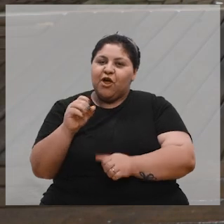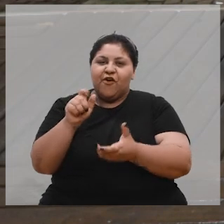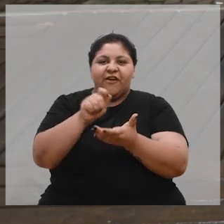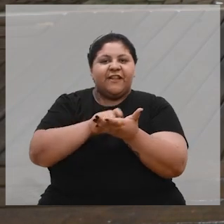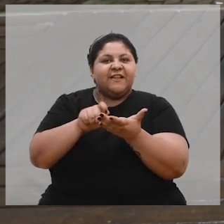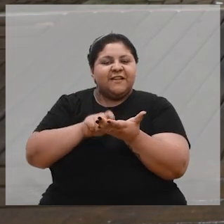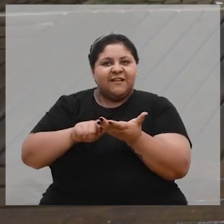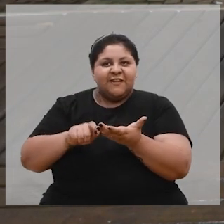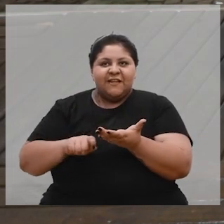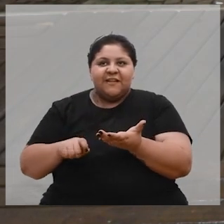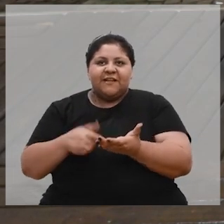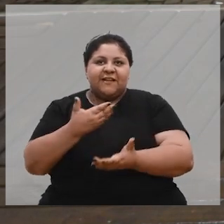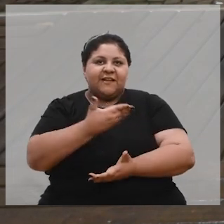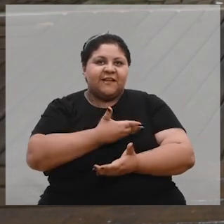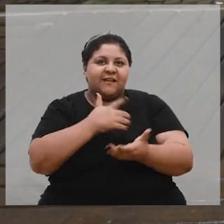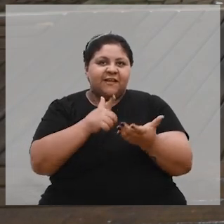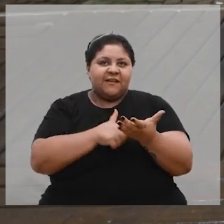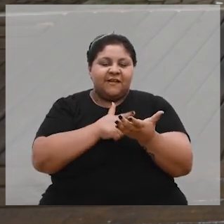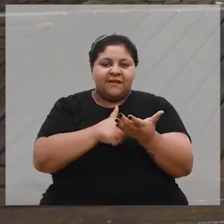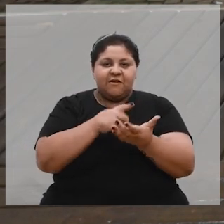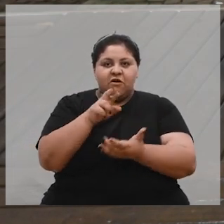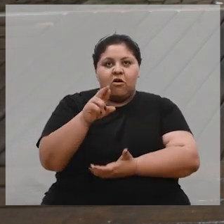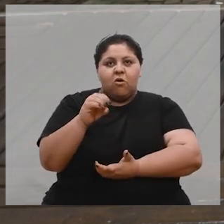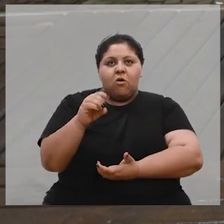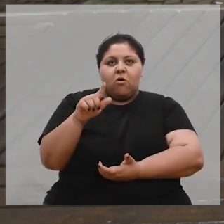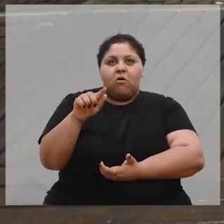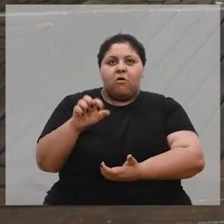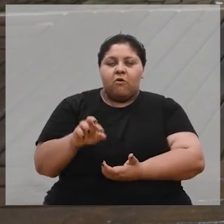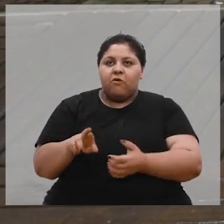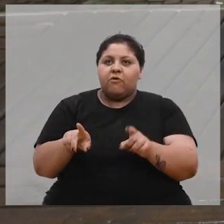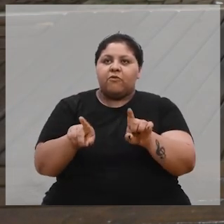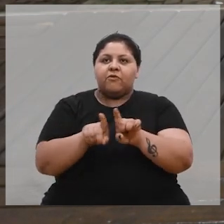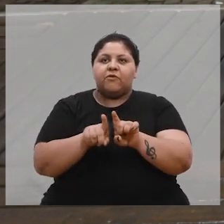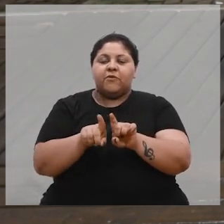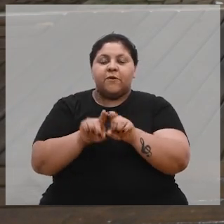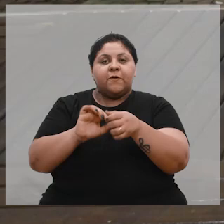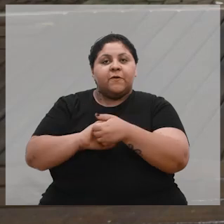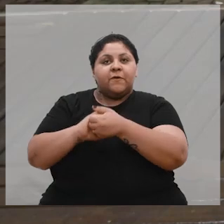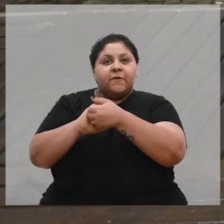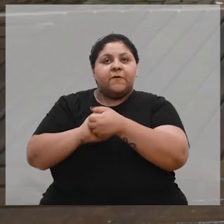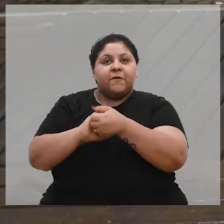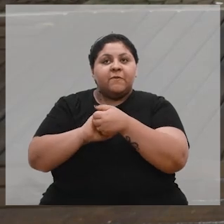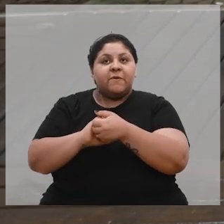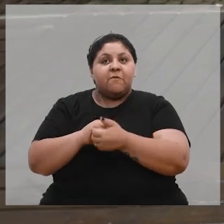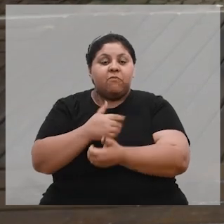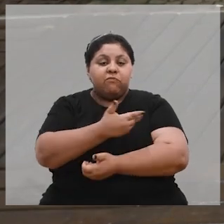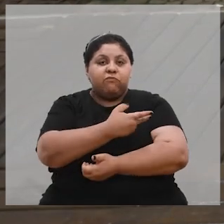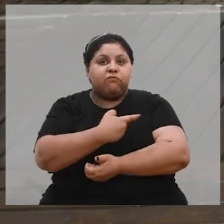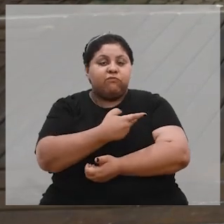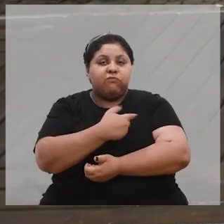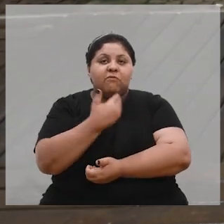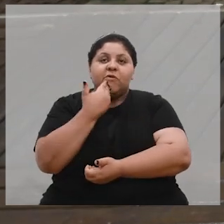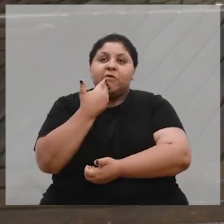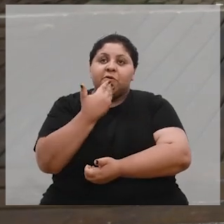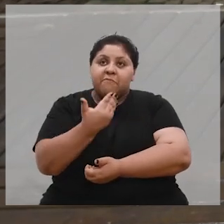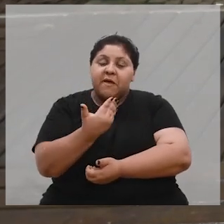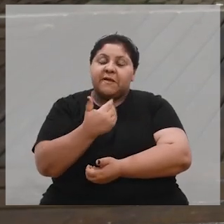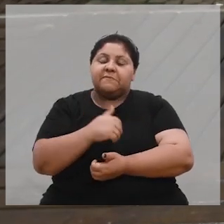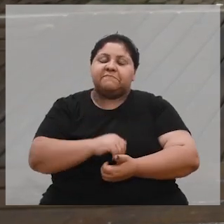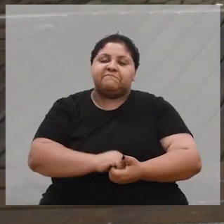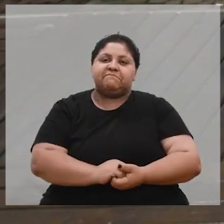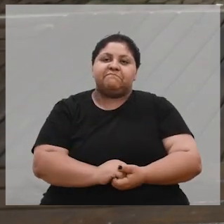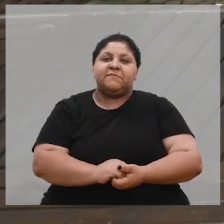Bassichetti, escritora, e o amigo do livro, Roger Castro. Ao mesmo tempo que eu cumprimento vocês, eu já peço